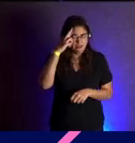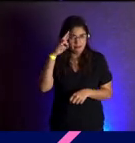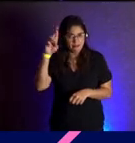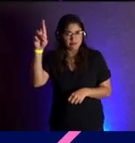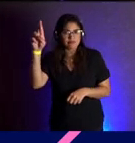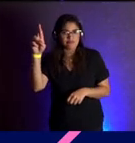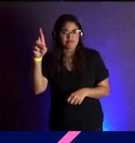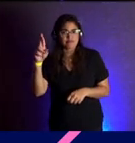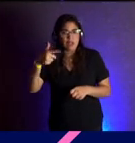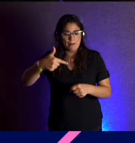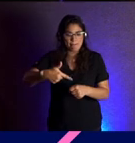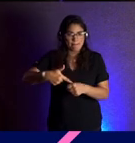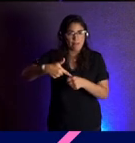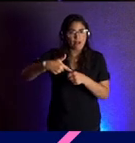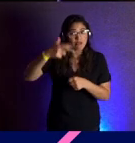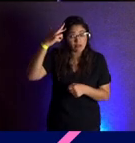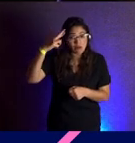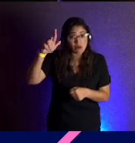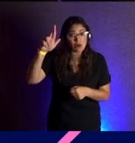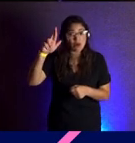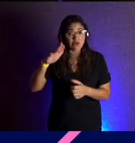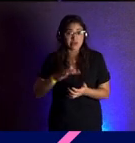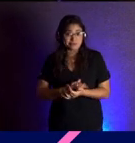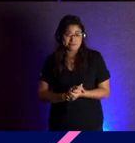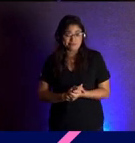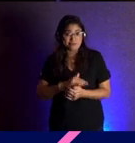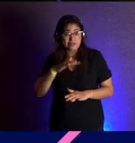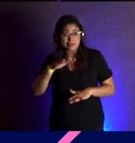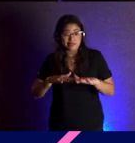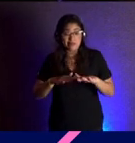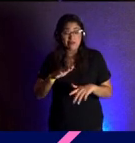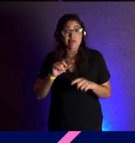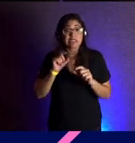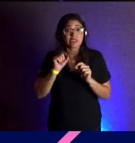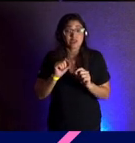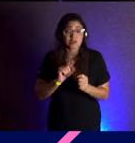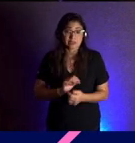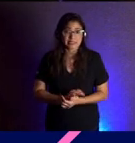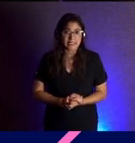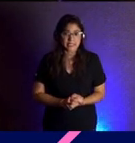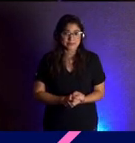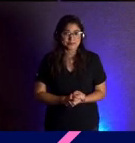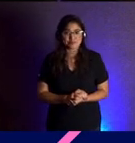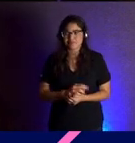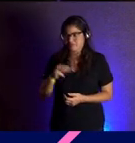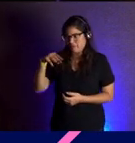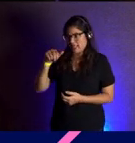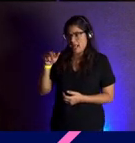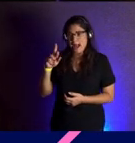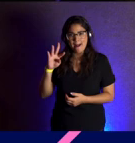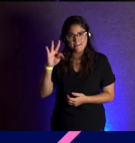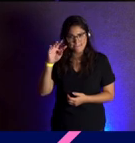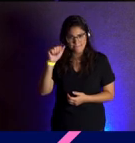petróleo. E aí, talvez, isso que a Marta